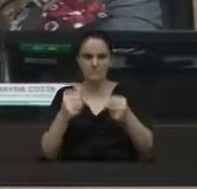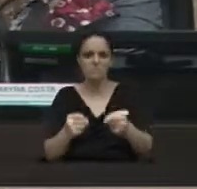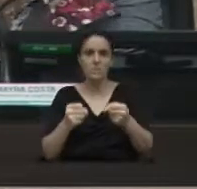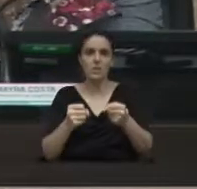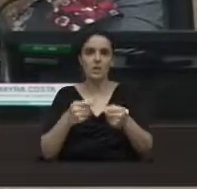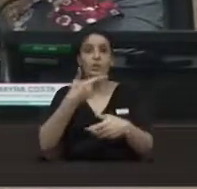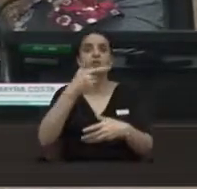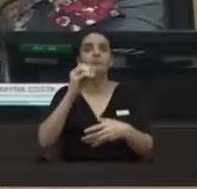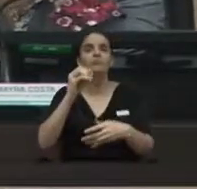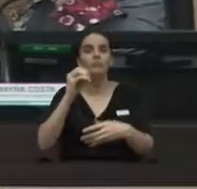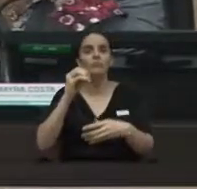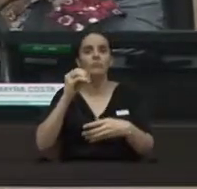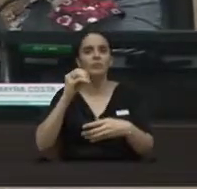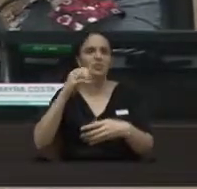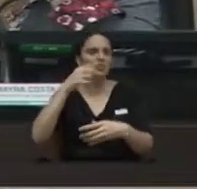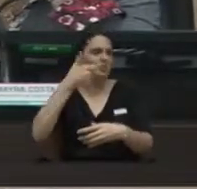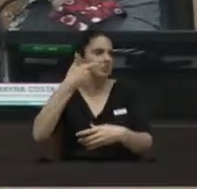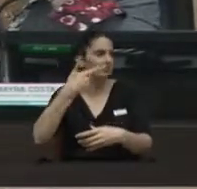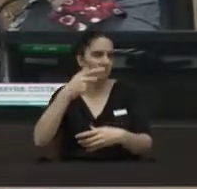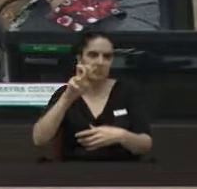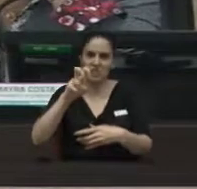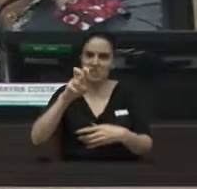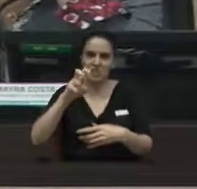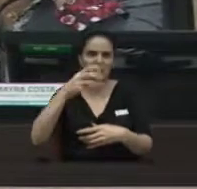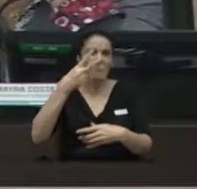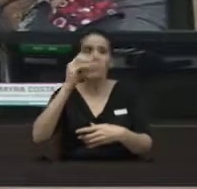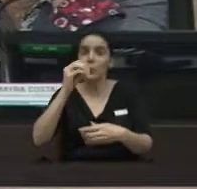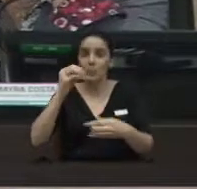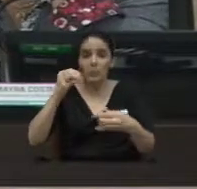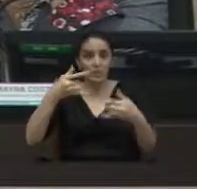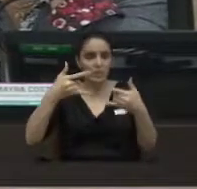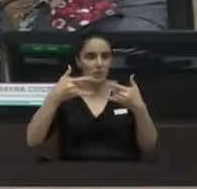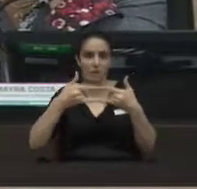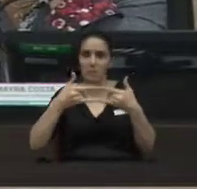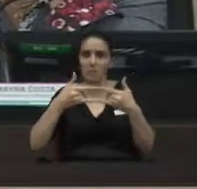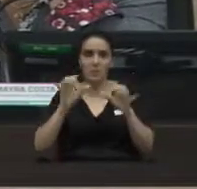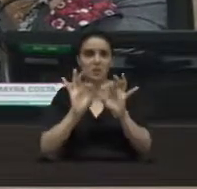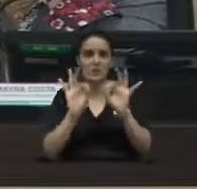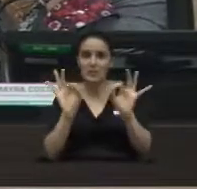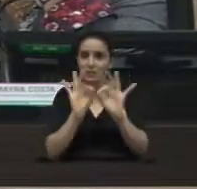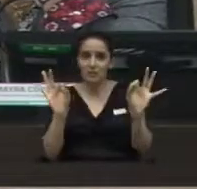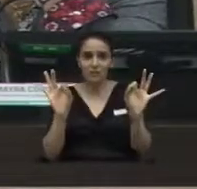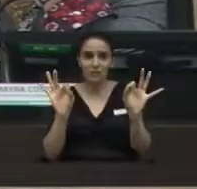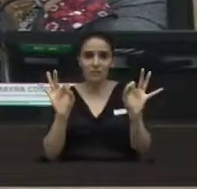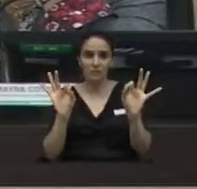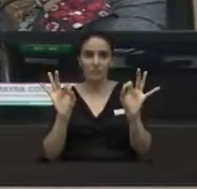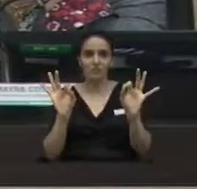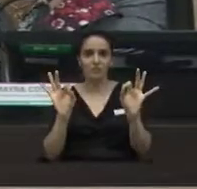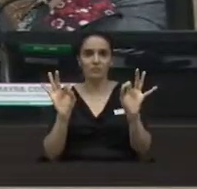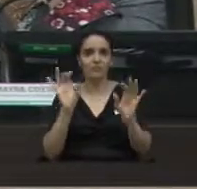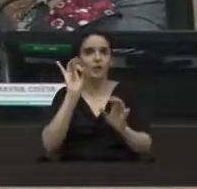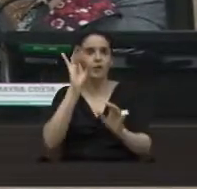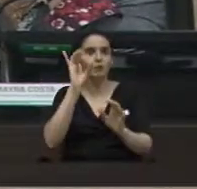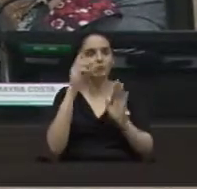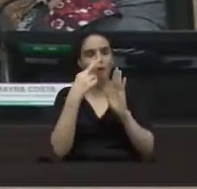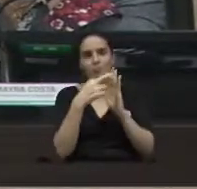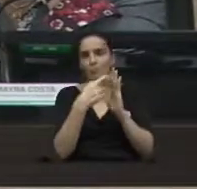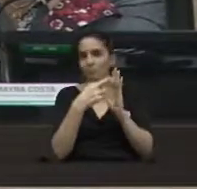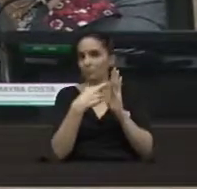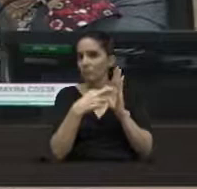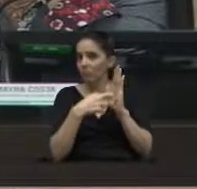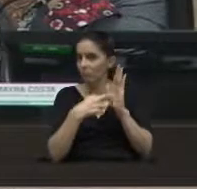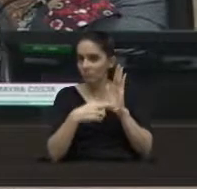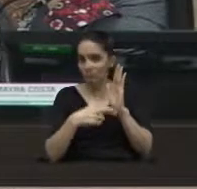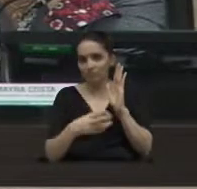20, 25, pode usar 30. É simples, é só uma regra, uma regrinha, e que não